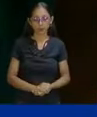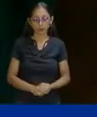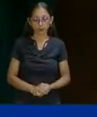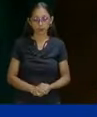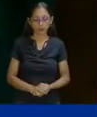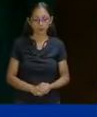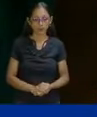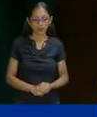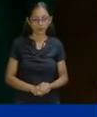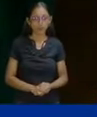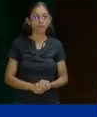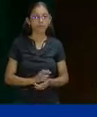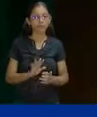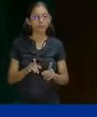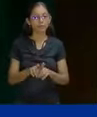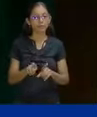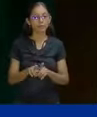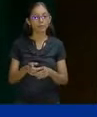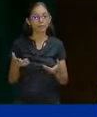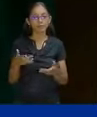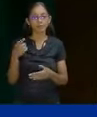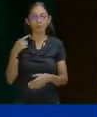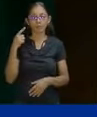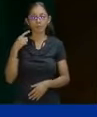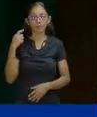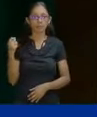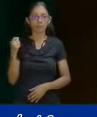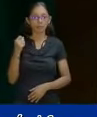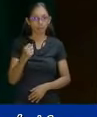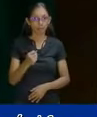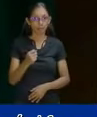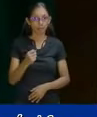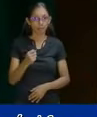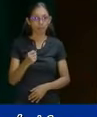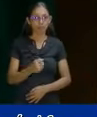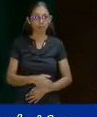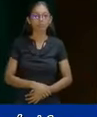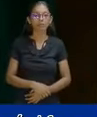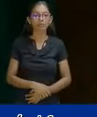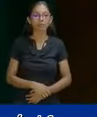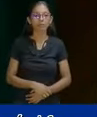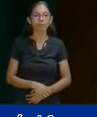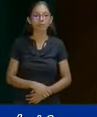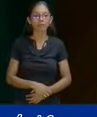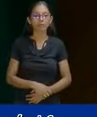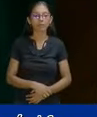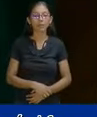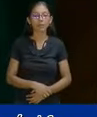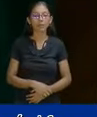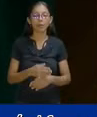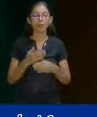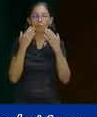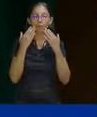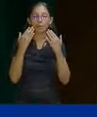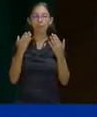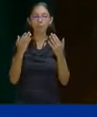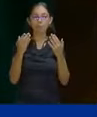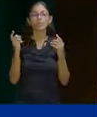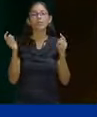porque o próprio advogado, aqui presente em sua sustentação oral, demonstrou que é possível fazer prova da economicidade do